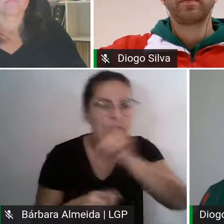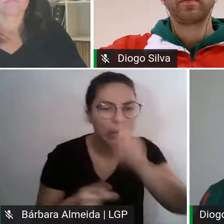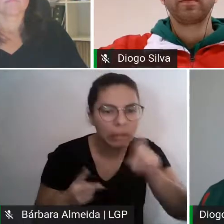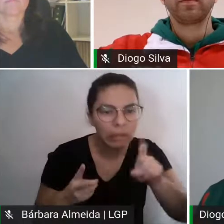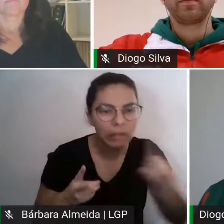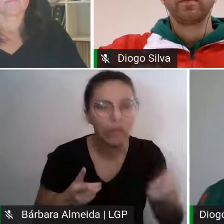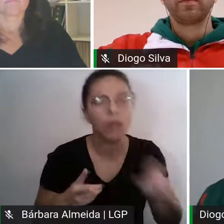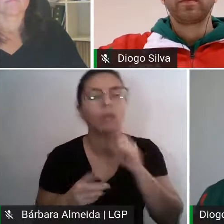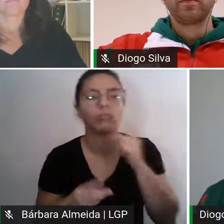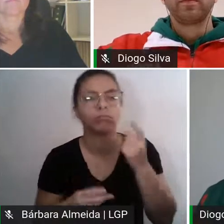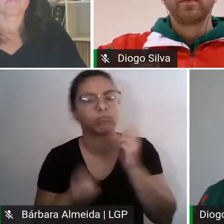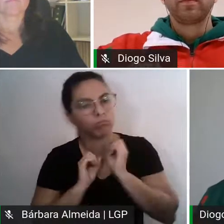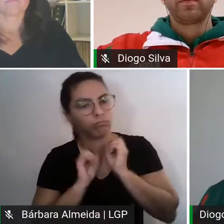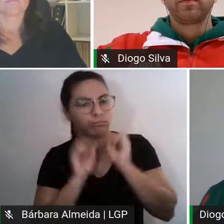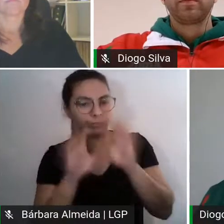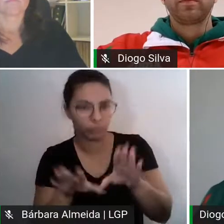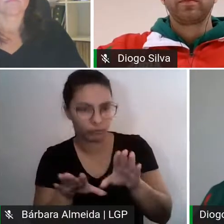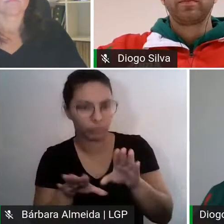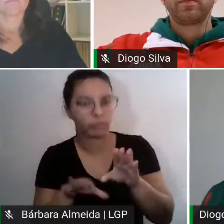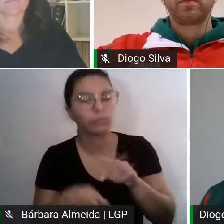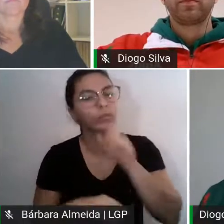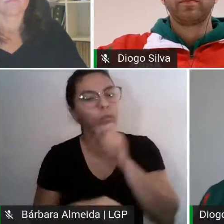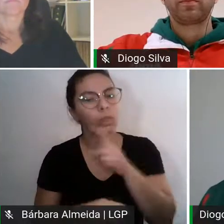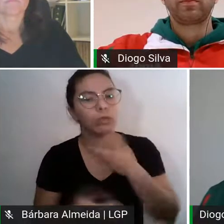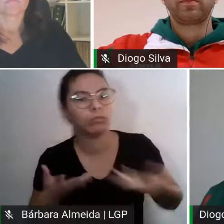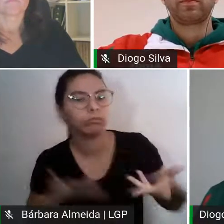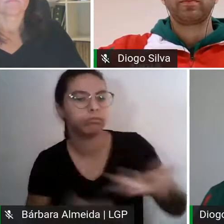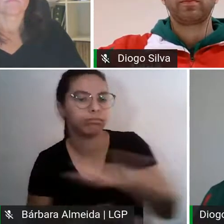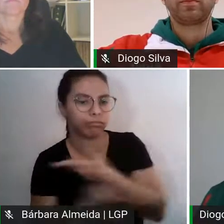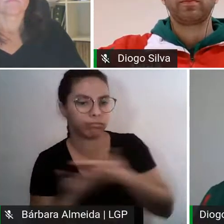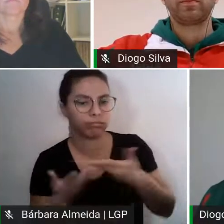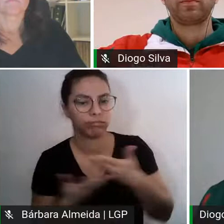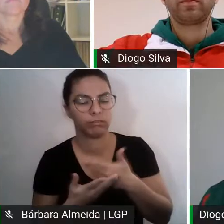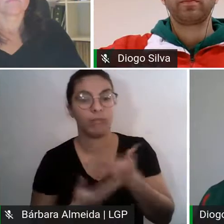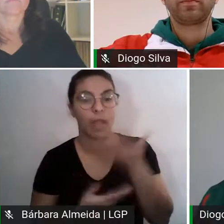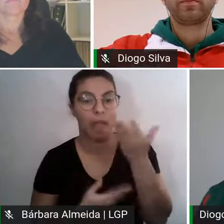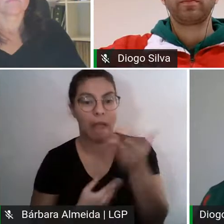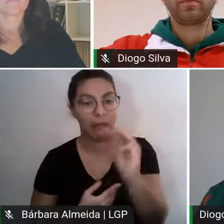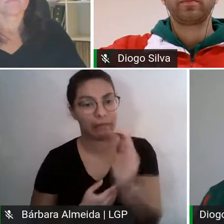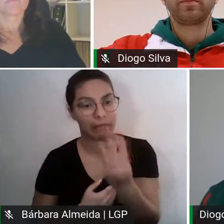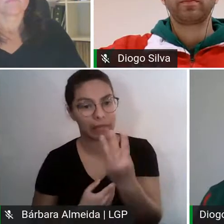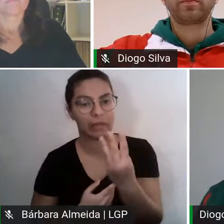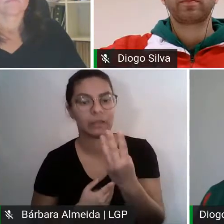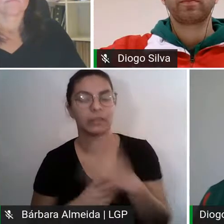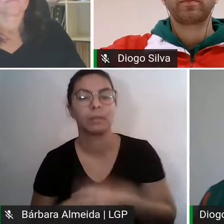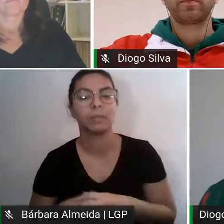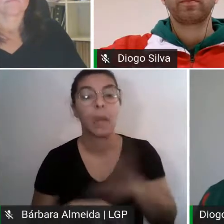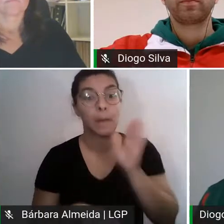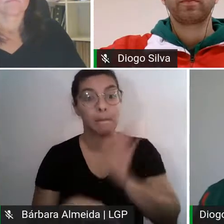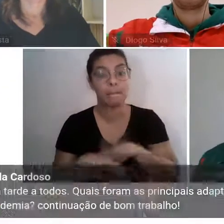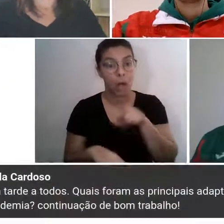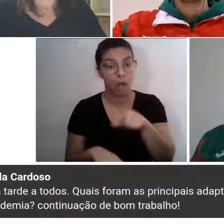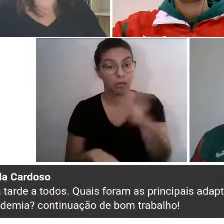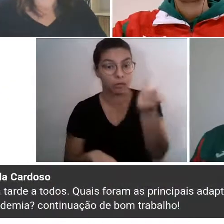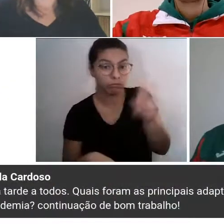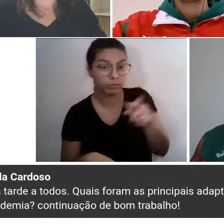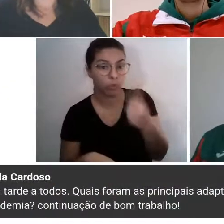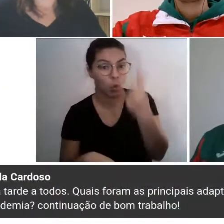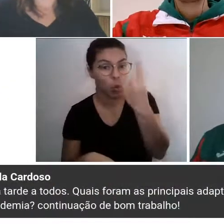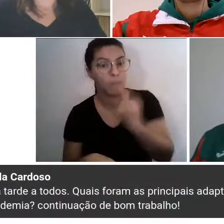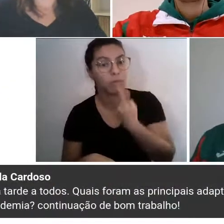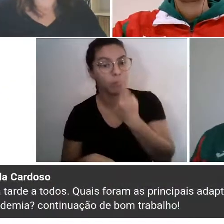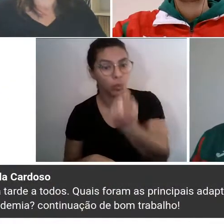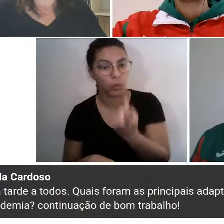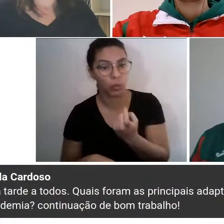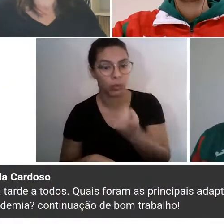partilhadas com o nosso painel de convidados, e nesse mesmo sentido temos já aqui uma primeira pergunta da